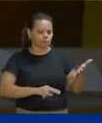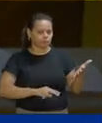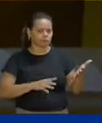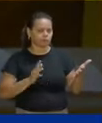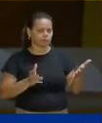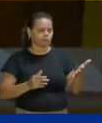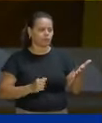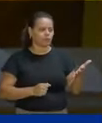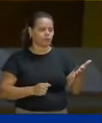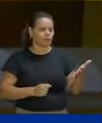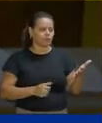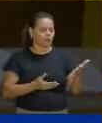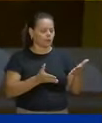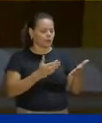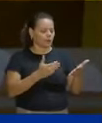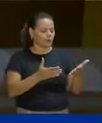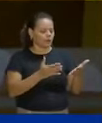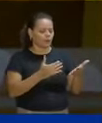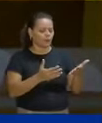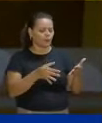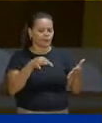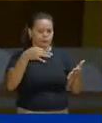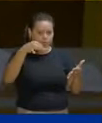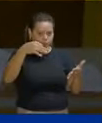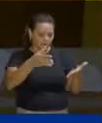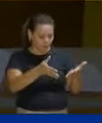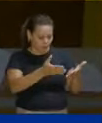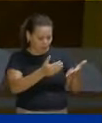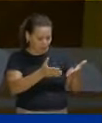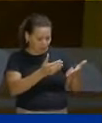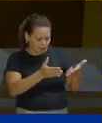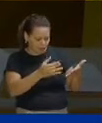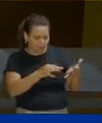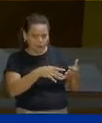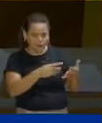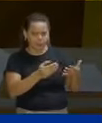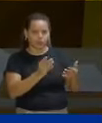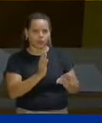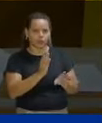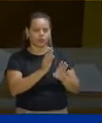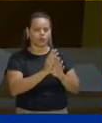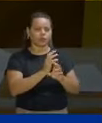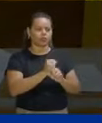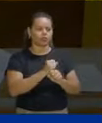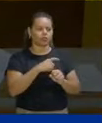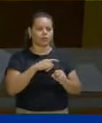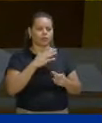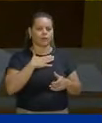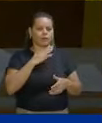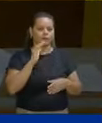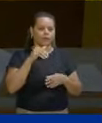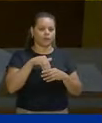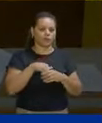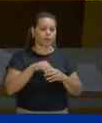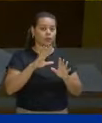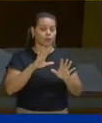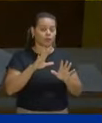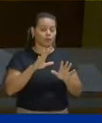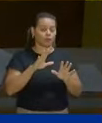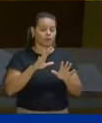diversas páginas, mas o fundamental é que,